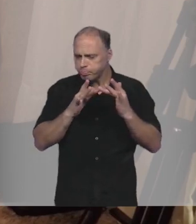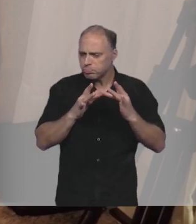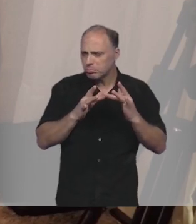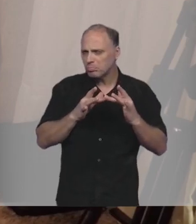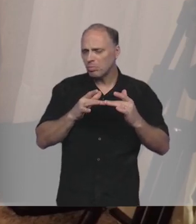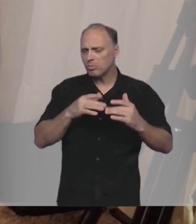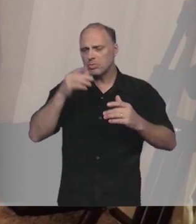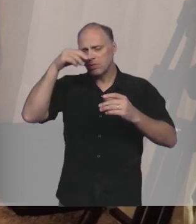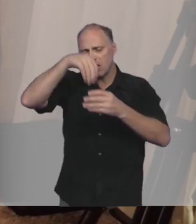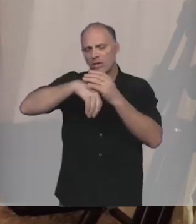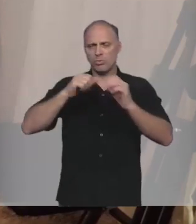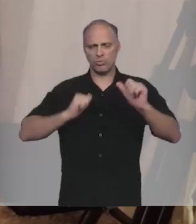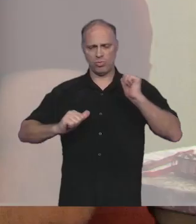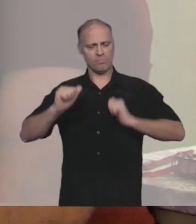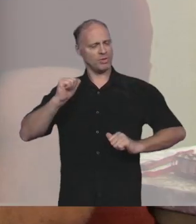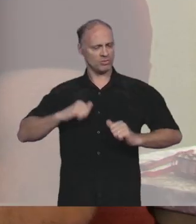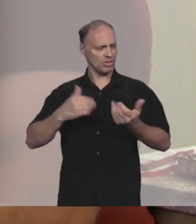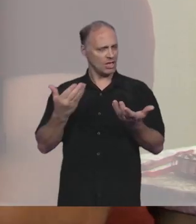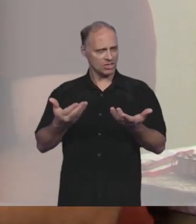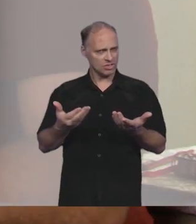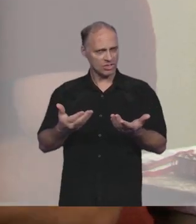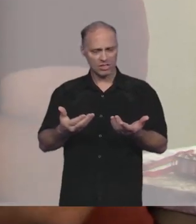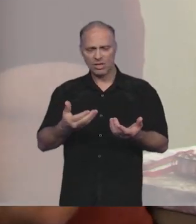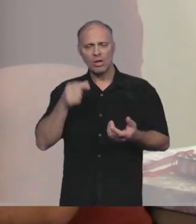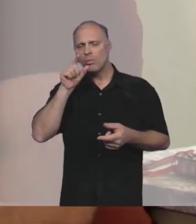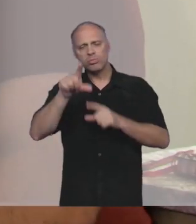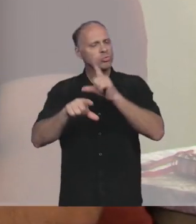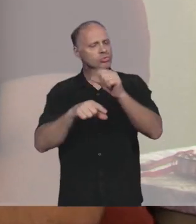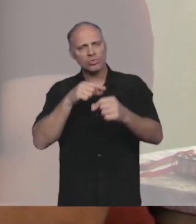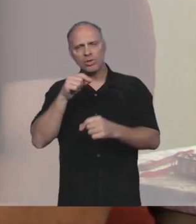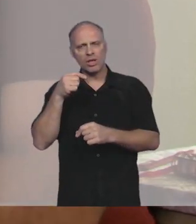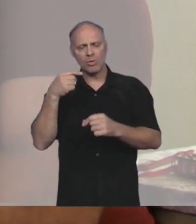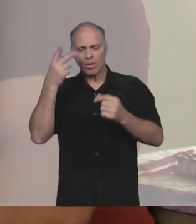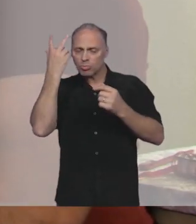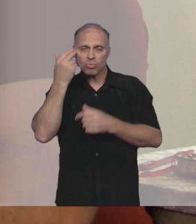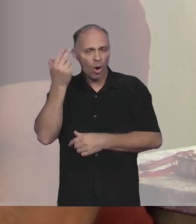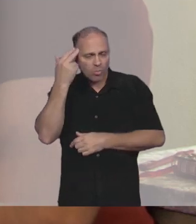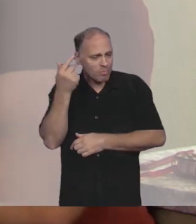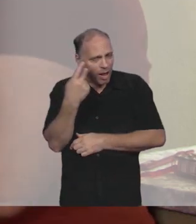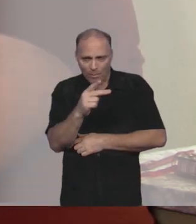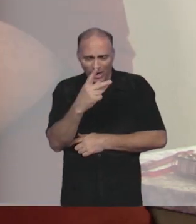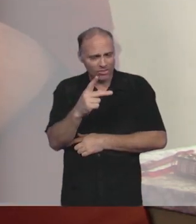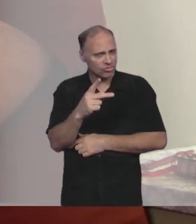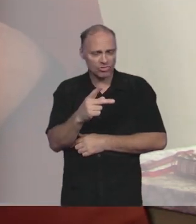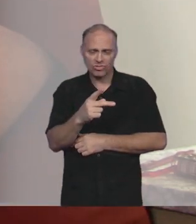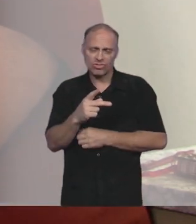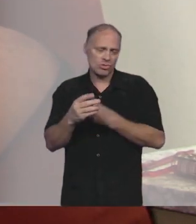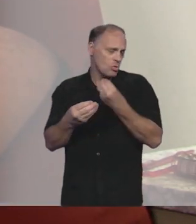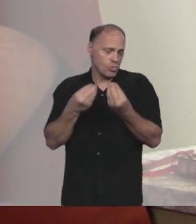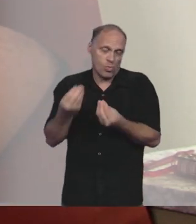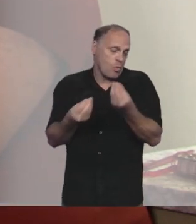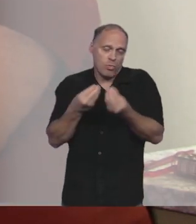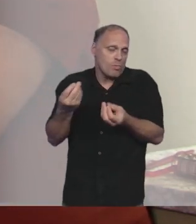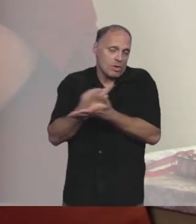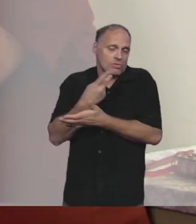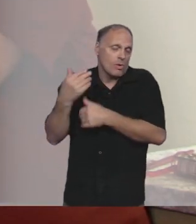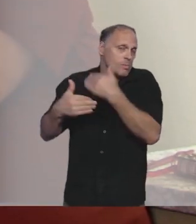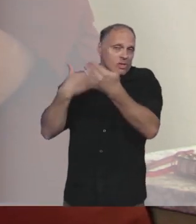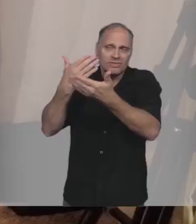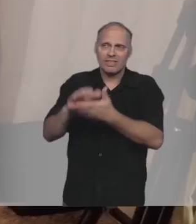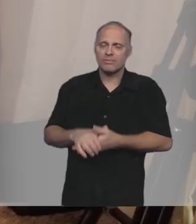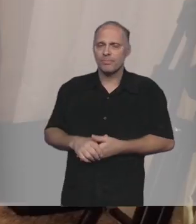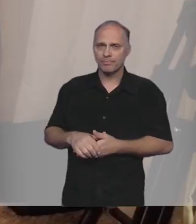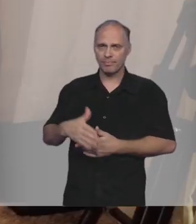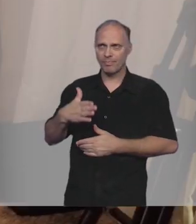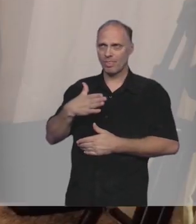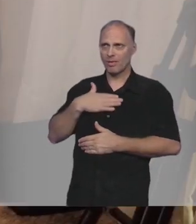de uma personagem, né? Uhum. Quer dizer, que tu não escolheu, isso. Sim. Foi tranquilo para ti? Como é que foi esse